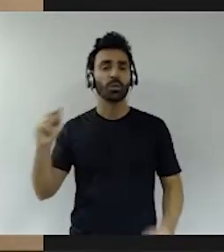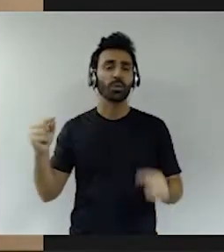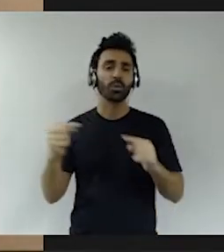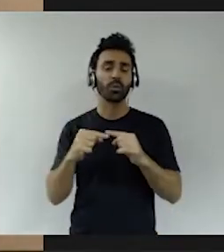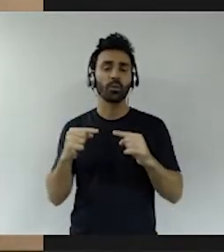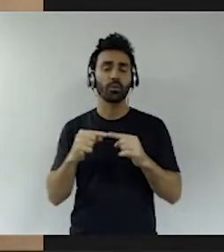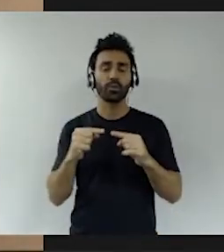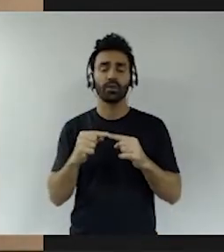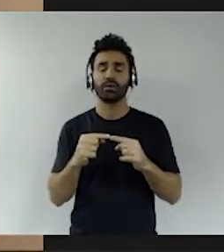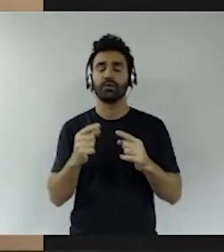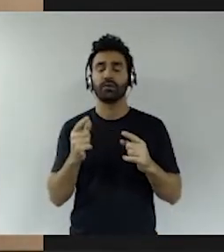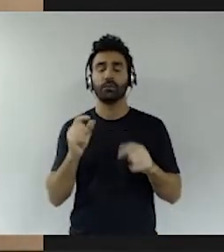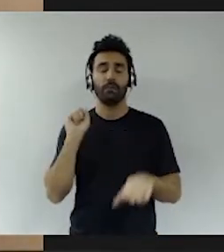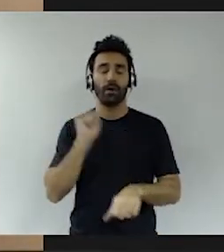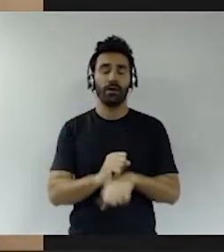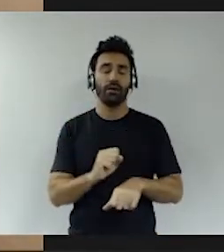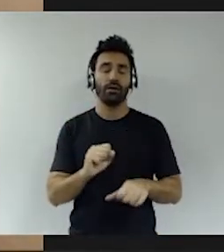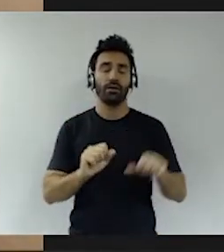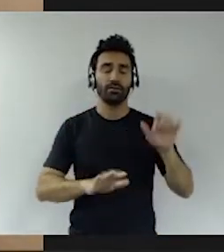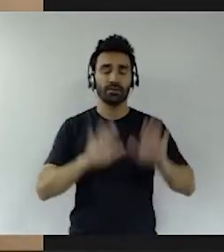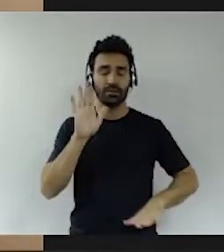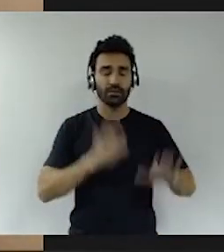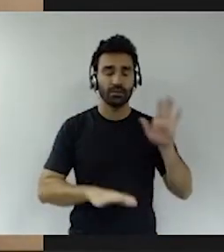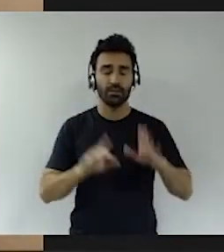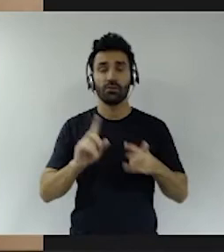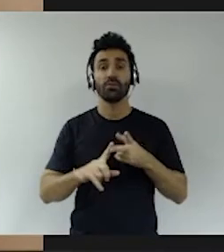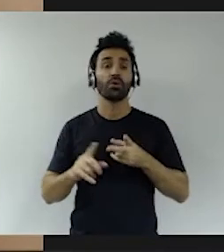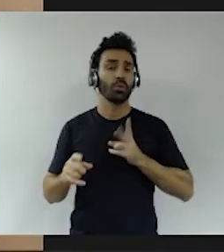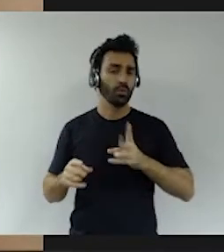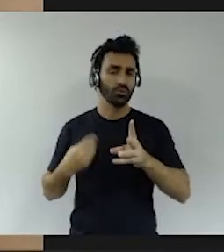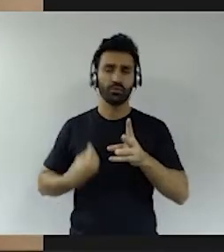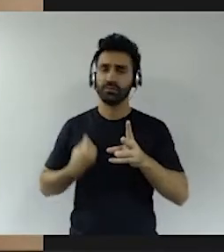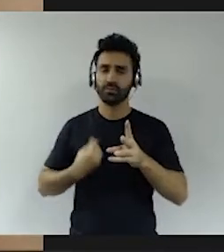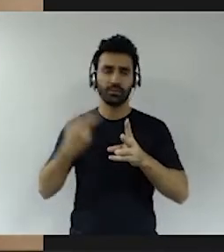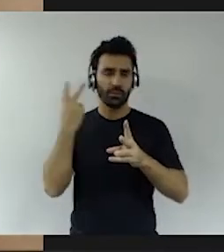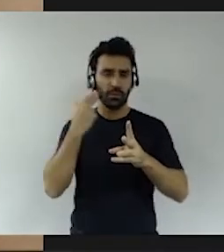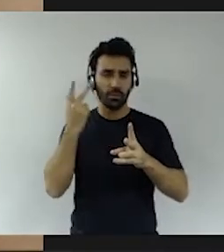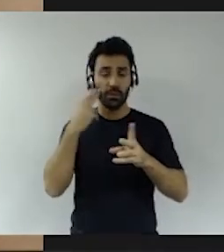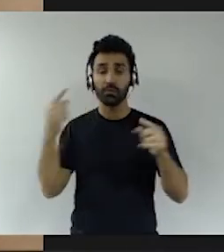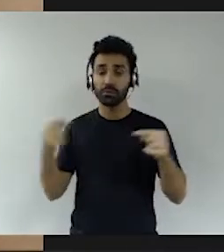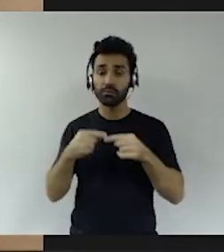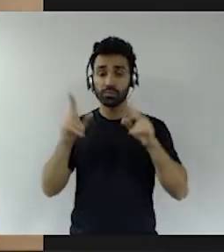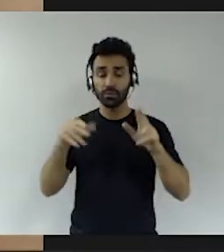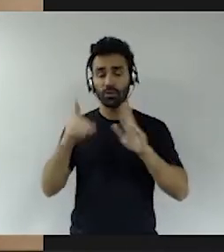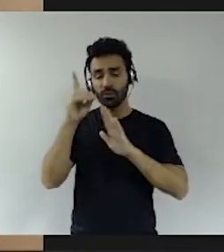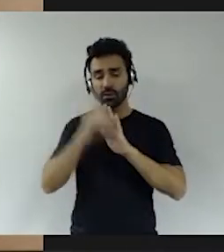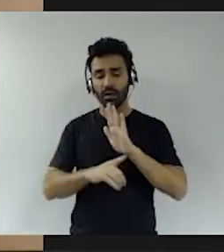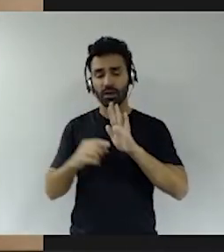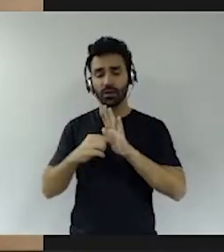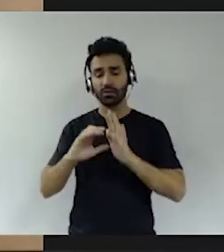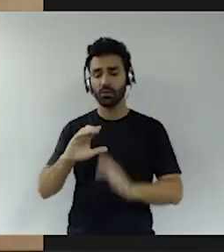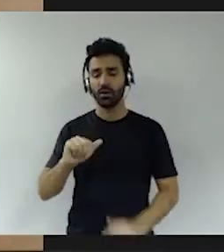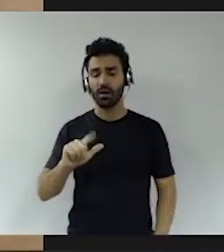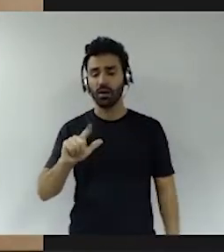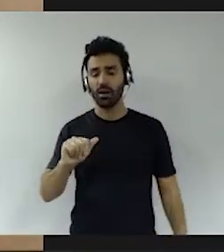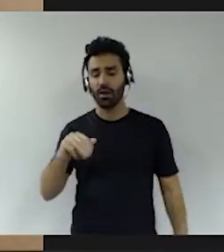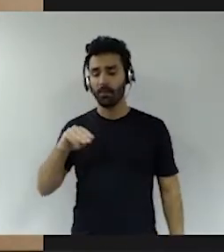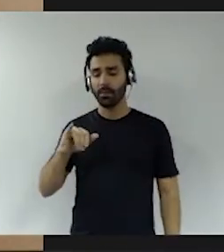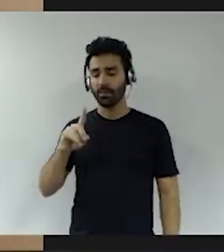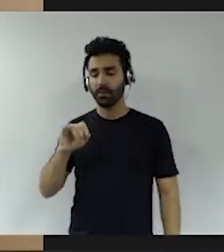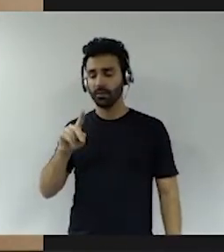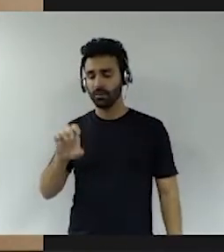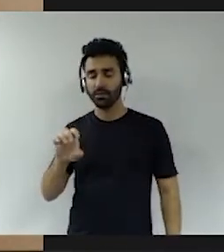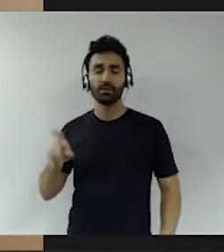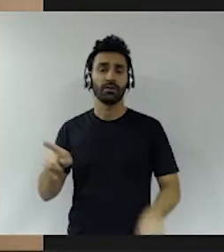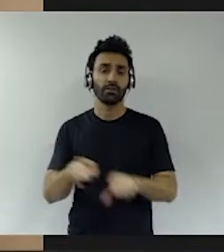dispensa de licitação, ao cuidado com a legislação, essa continua valendo, de acordo com o decreto de calamidade pública. Na própria ato